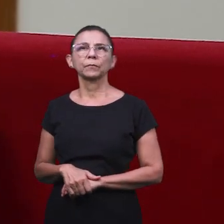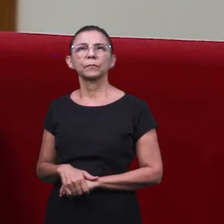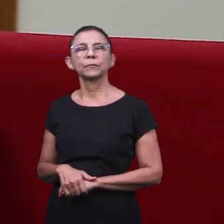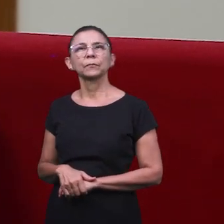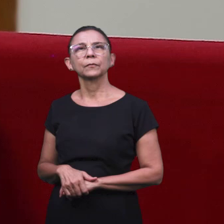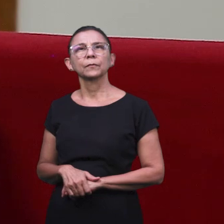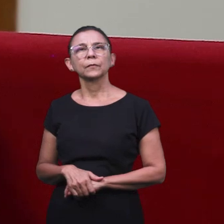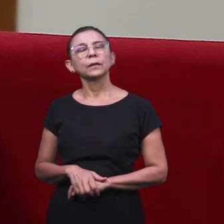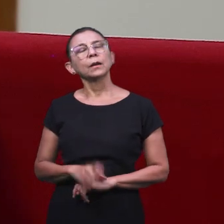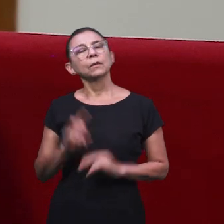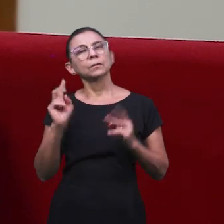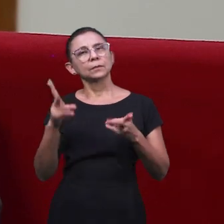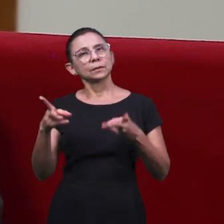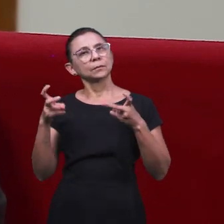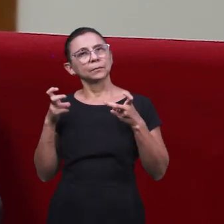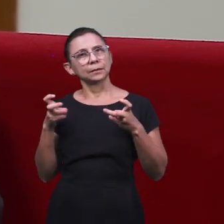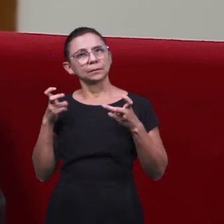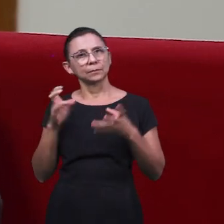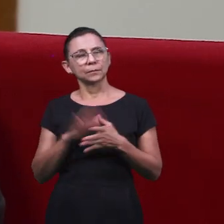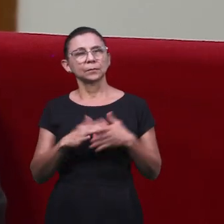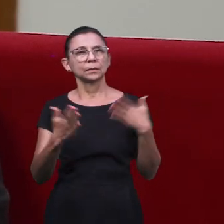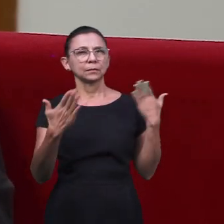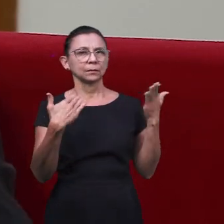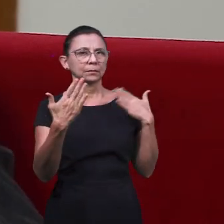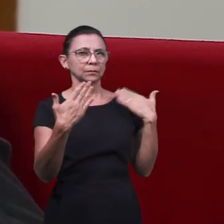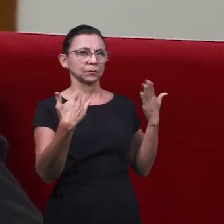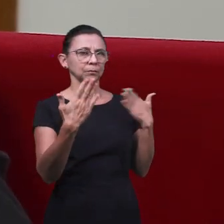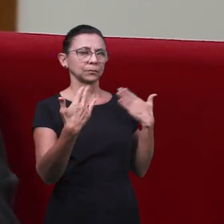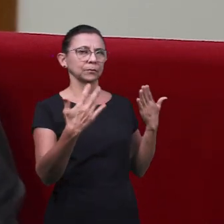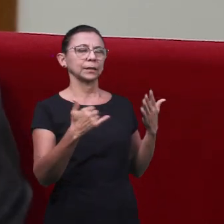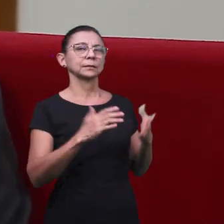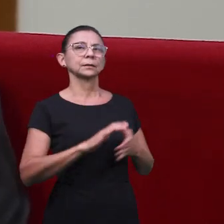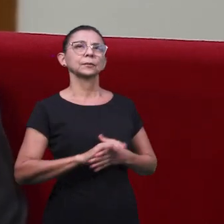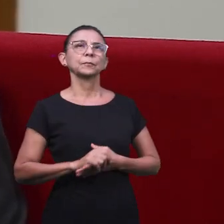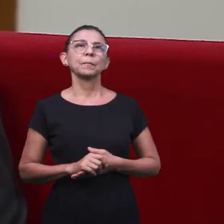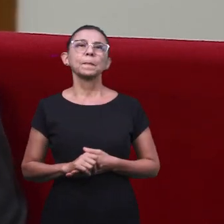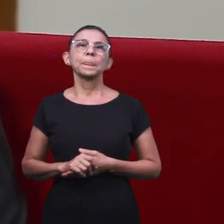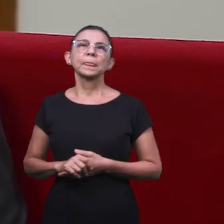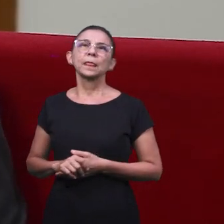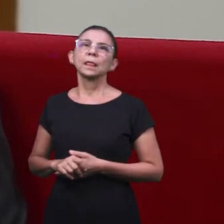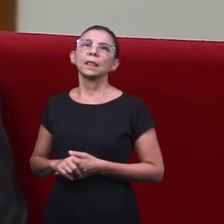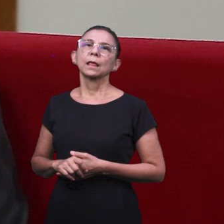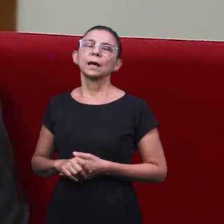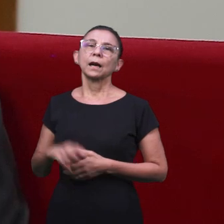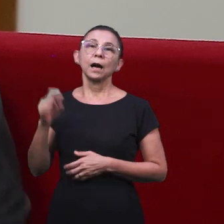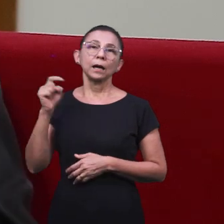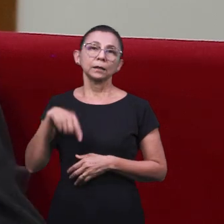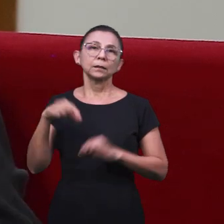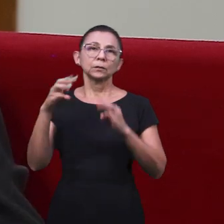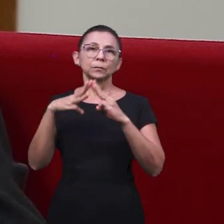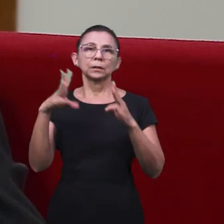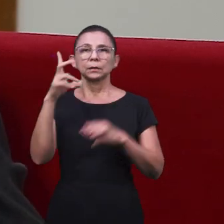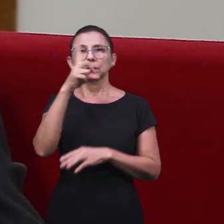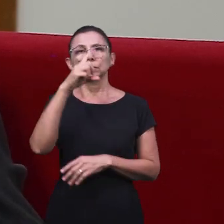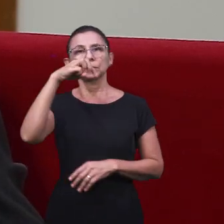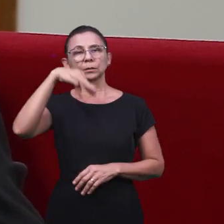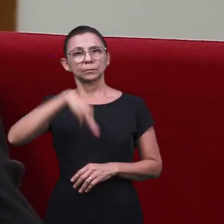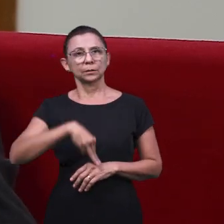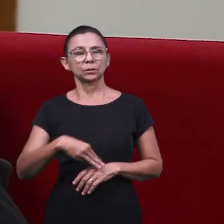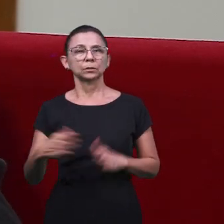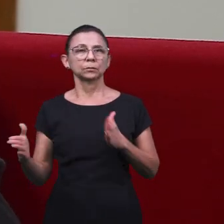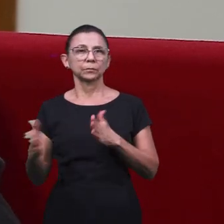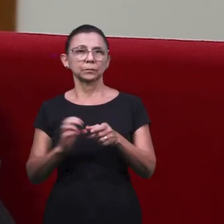estamos fazendo esse bate-papo, essa conversa, entrevista, aqui no Manaim de Domingos Martins. Nós estamos num seminário de